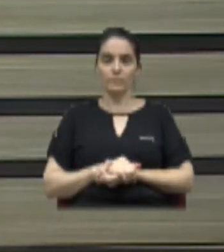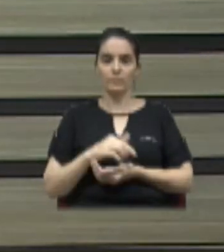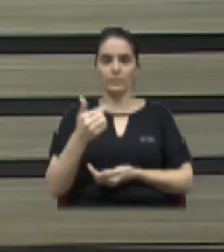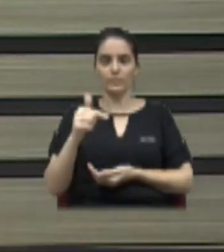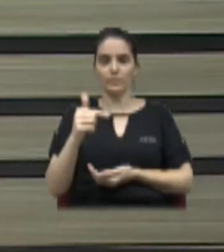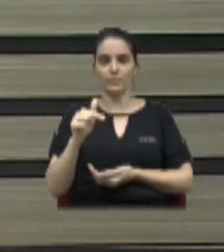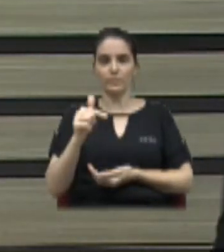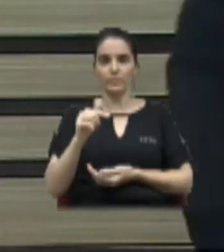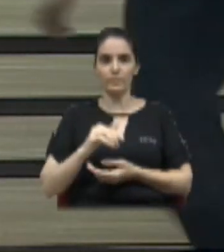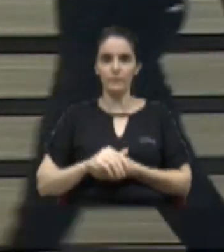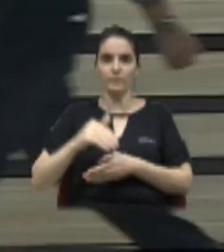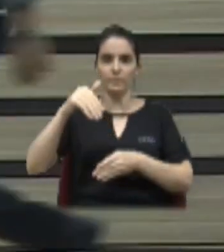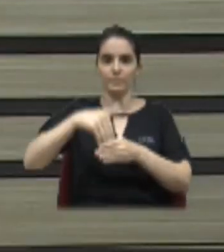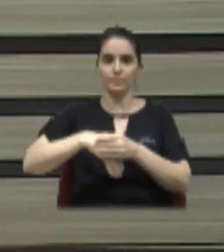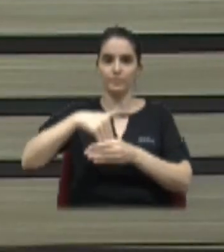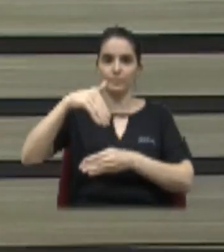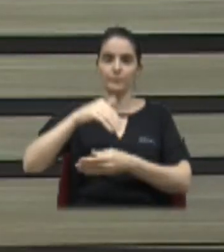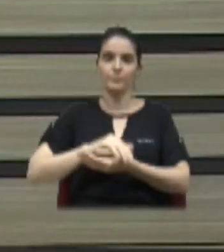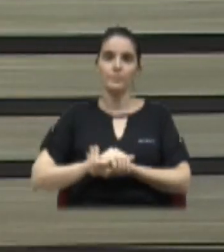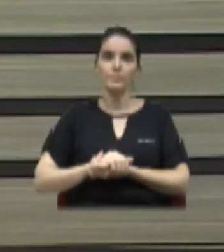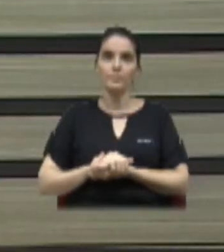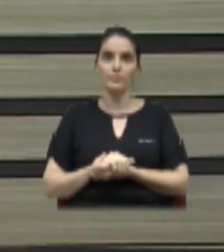Não havendo, ele vai à votação